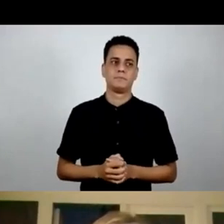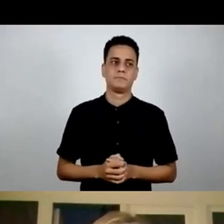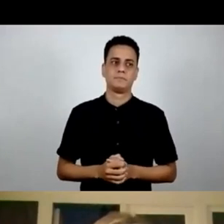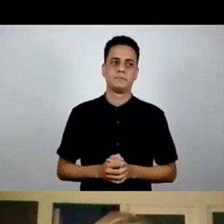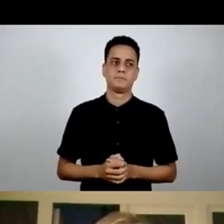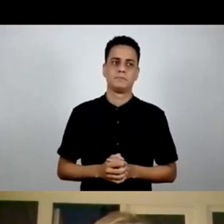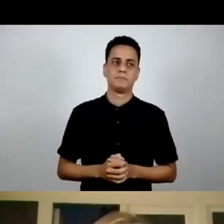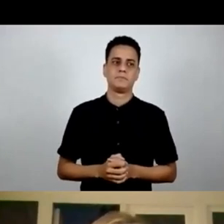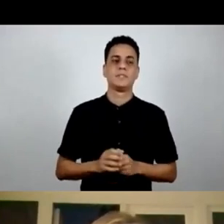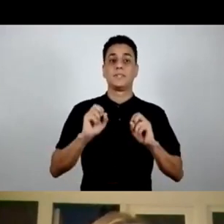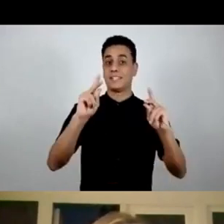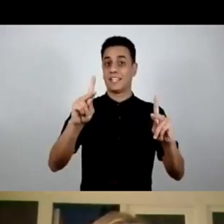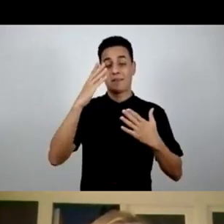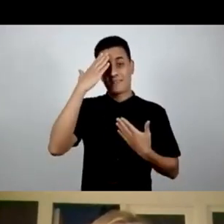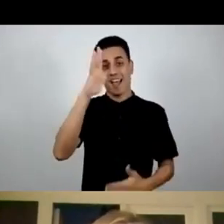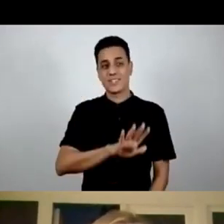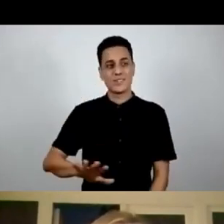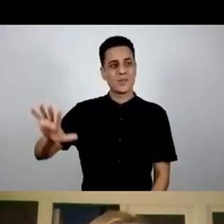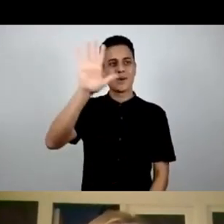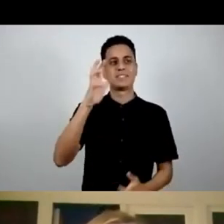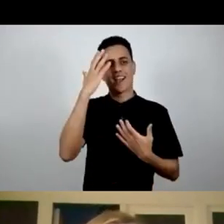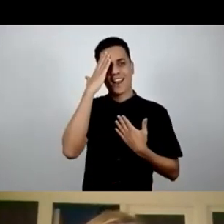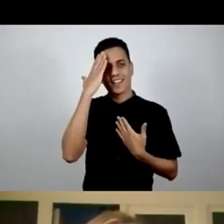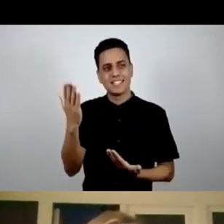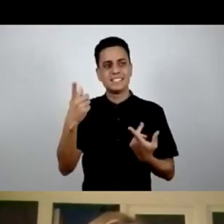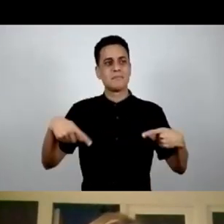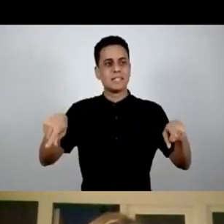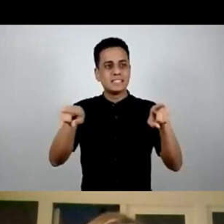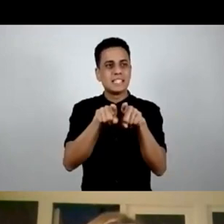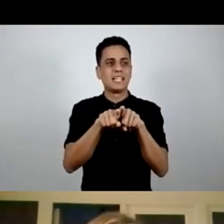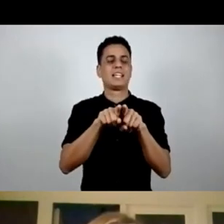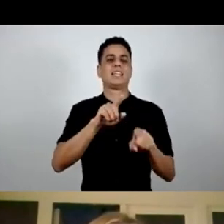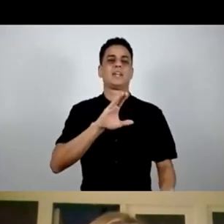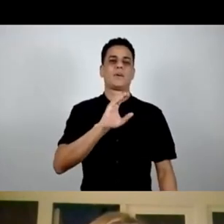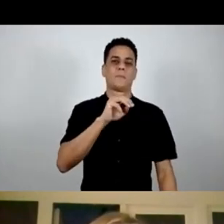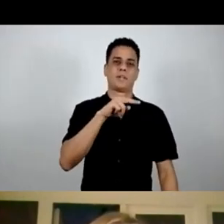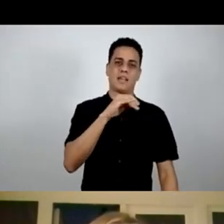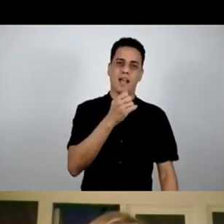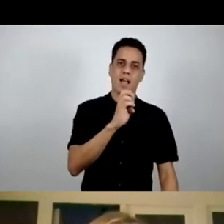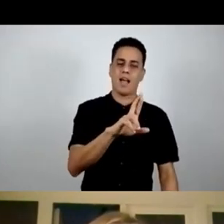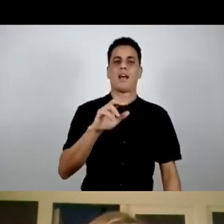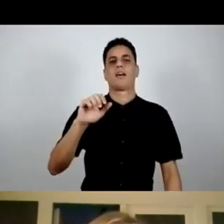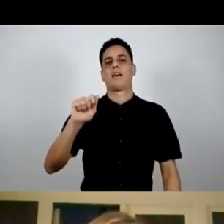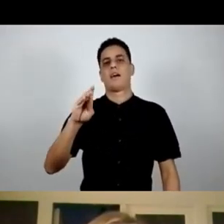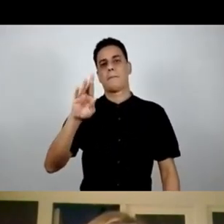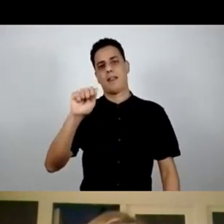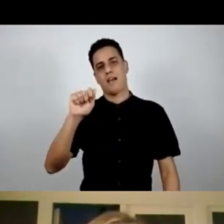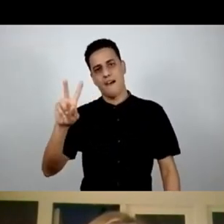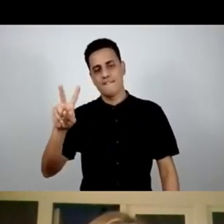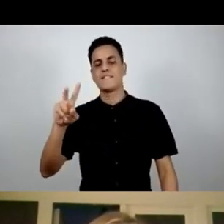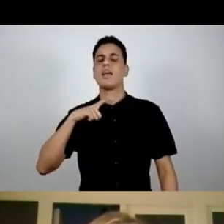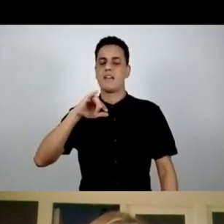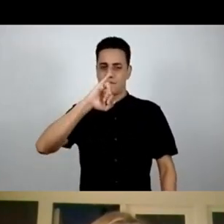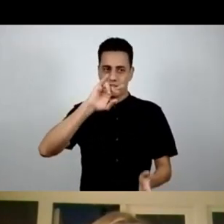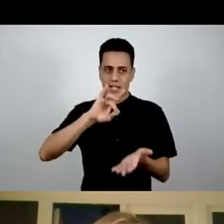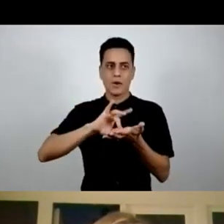Perfeito. Bom, gente, obrigada a todos. Queria agradecer muito a parceria com o ICAB, com a Brave. Acho que é uma grande oportunidade